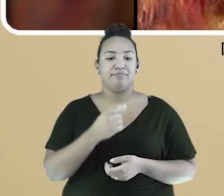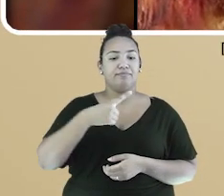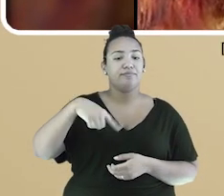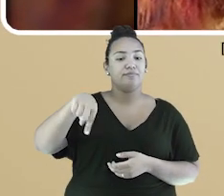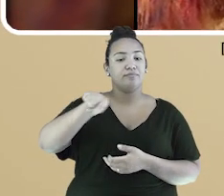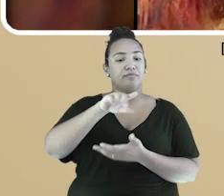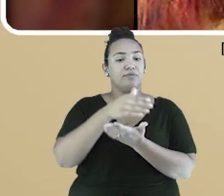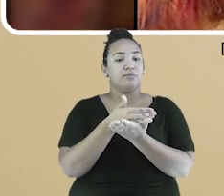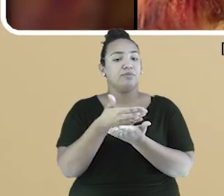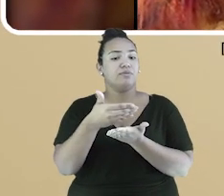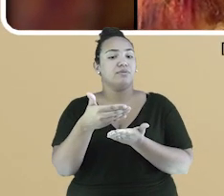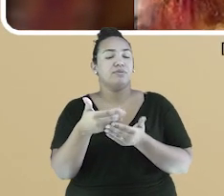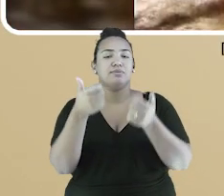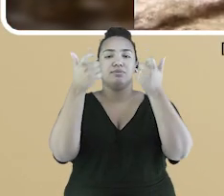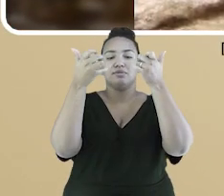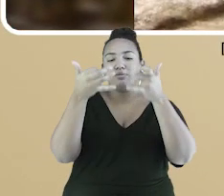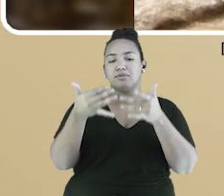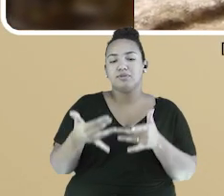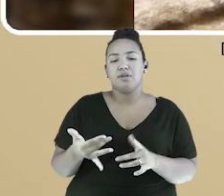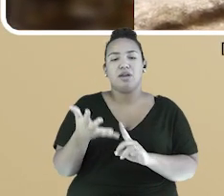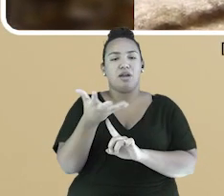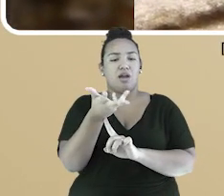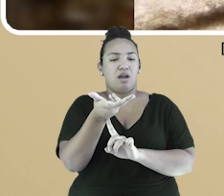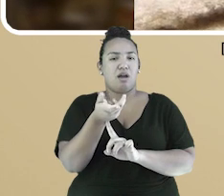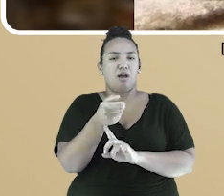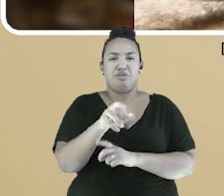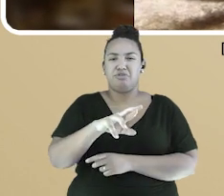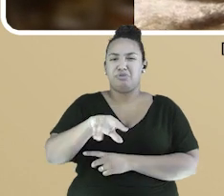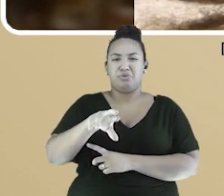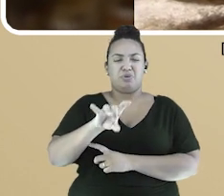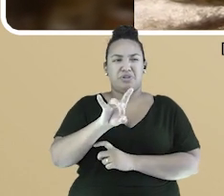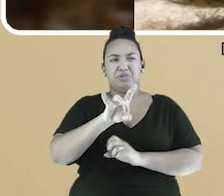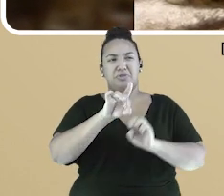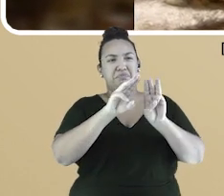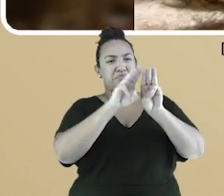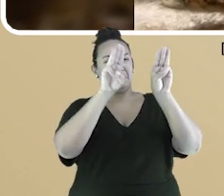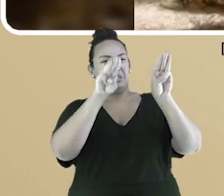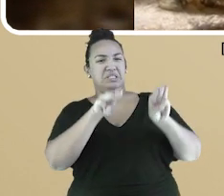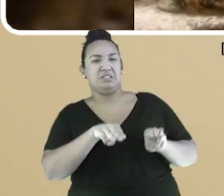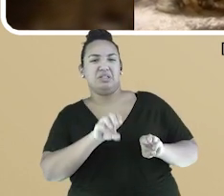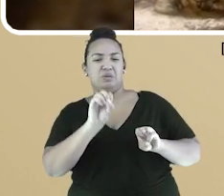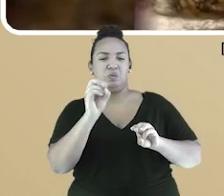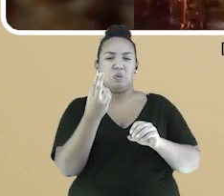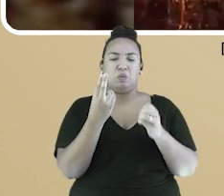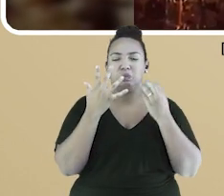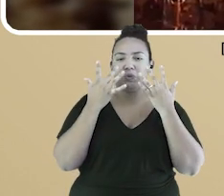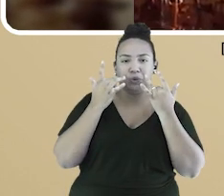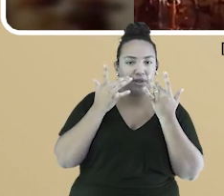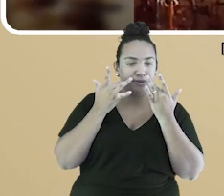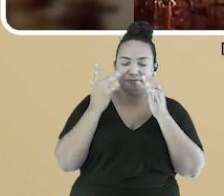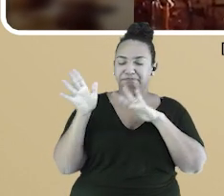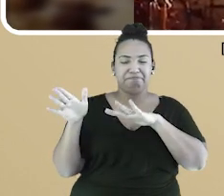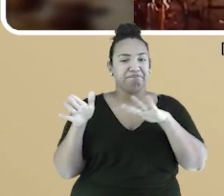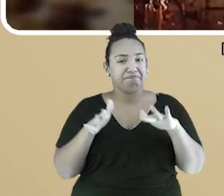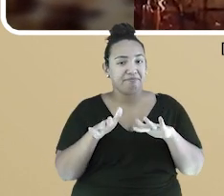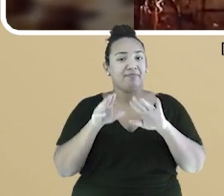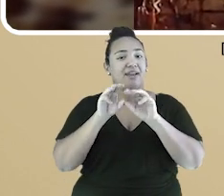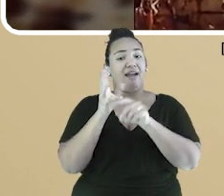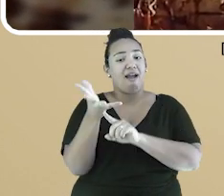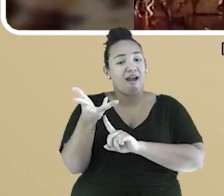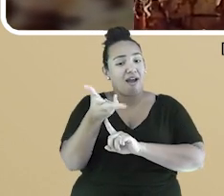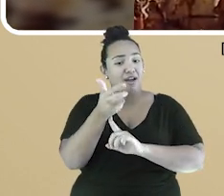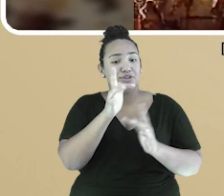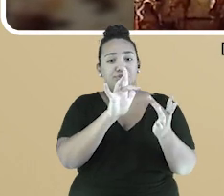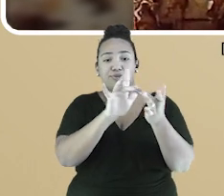falando sobre obra de arte, que não é só o que está exposto em museus ou que é apresentado em teatro. A arte está ao nosso redor o